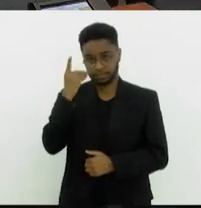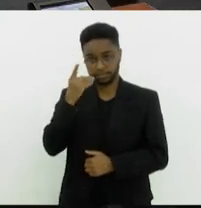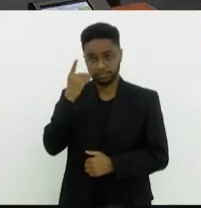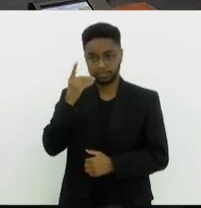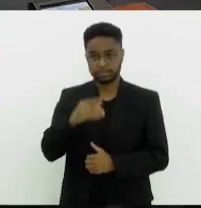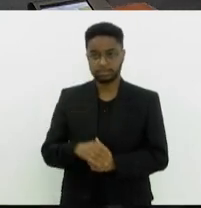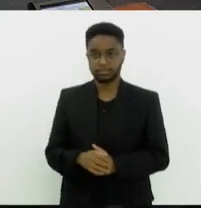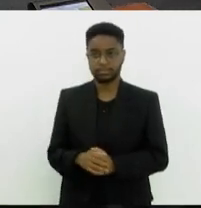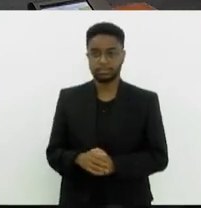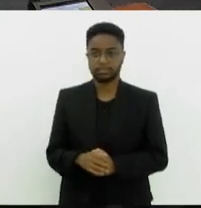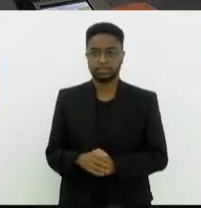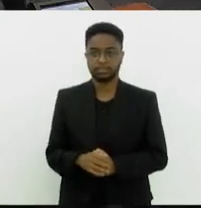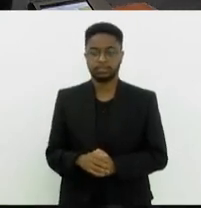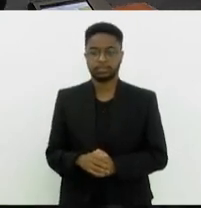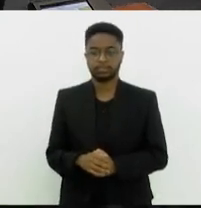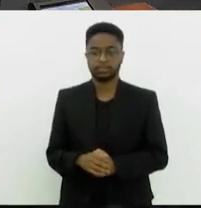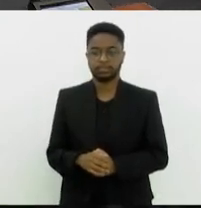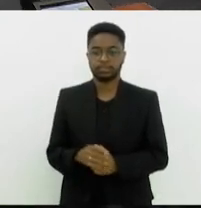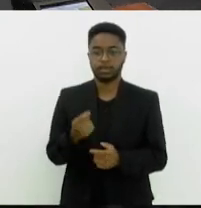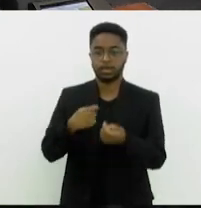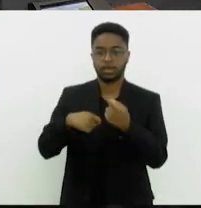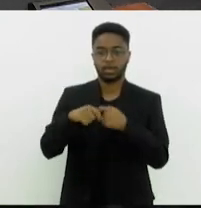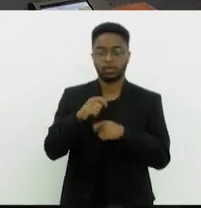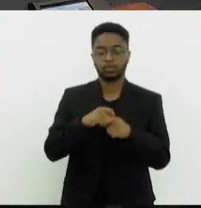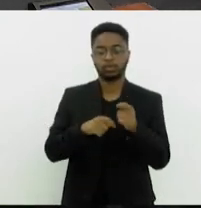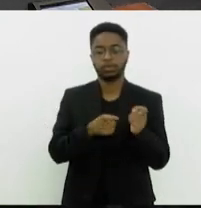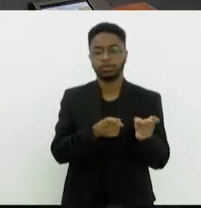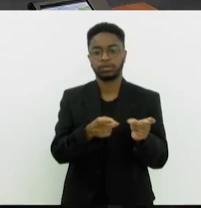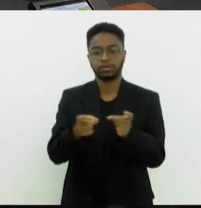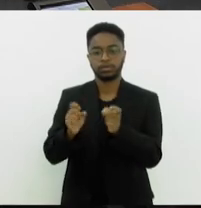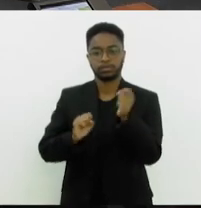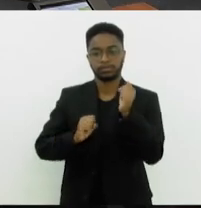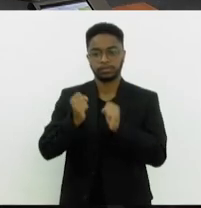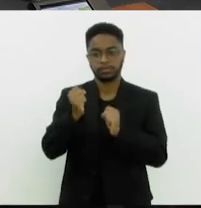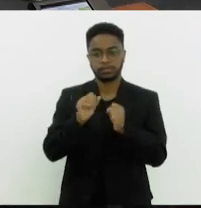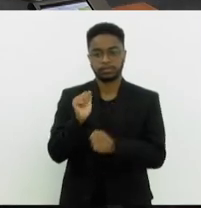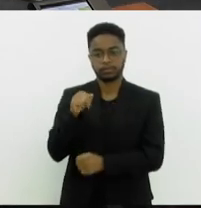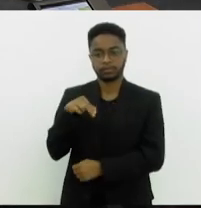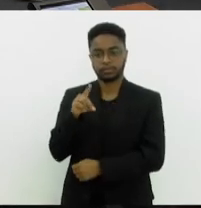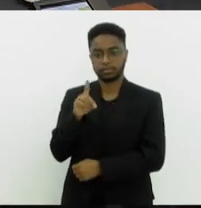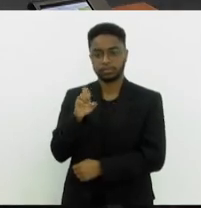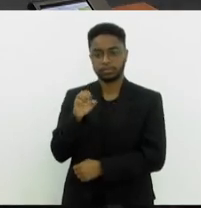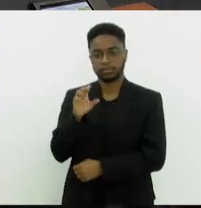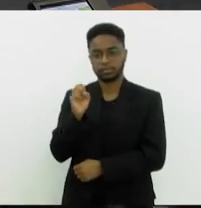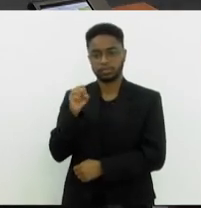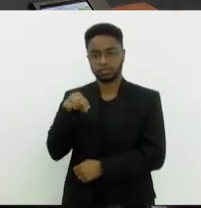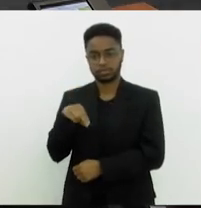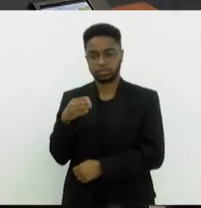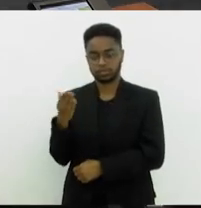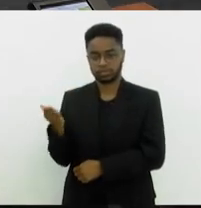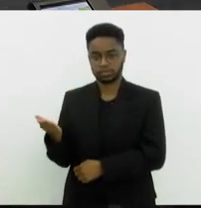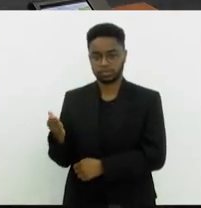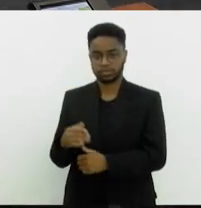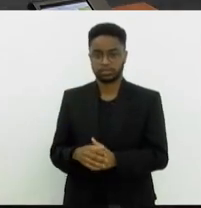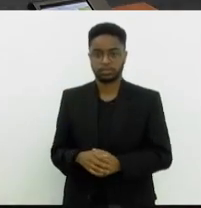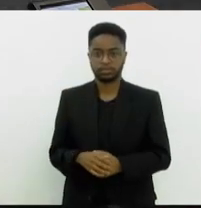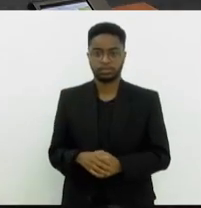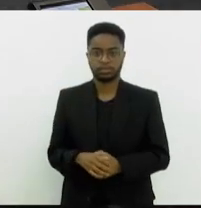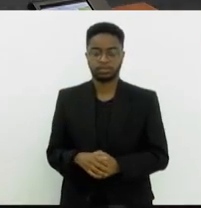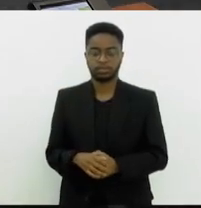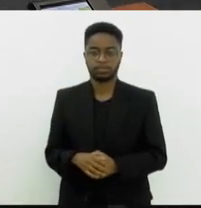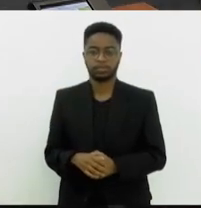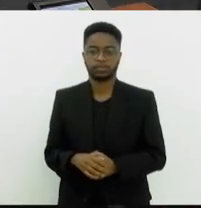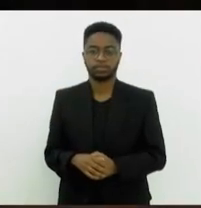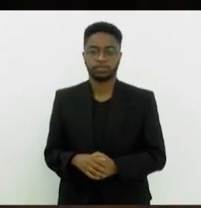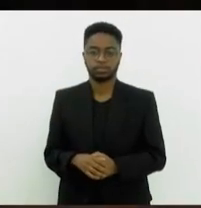deputado Valdo Seaza. Economia, Indústria e Comércio, Anderson Moraes. Nosso nobre deputado Anderson Moraes.